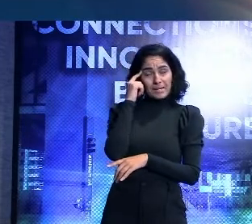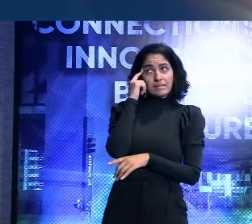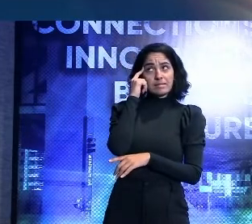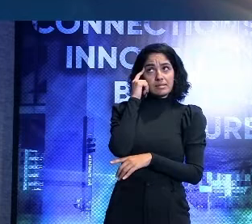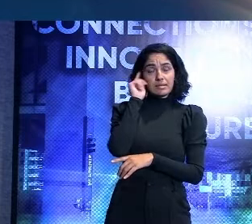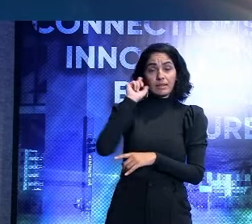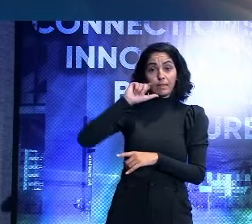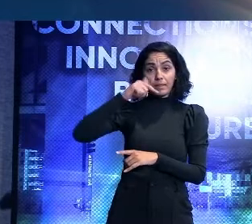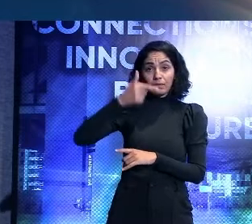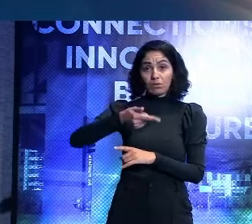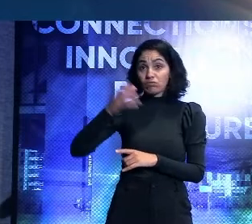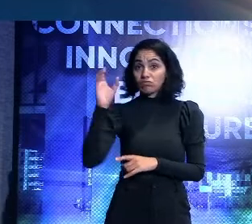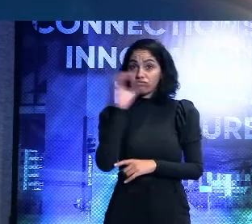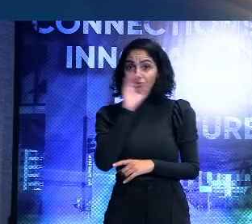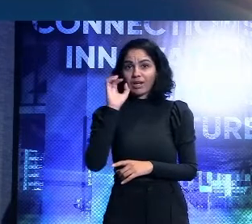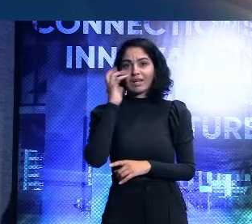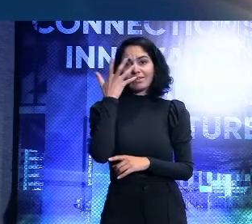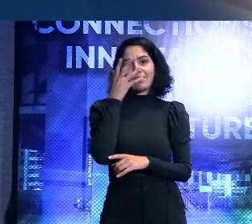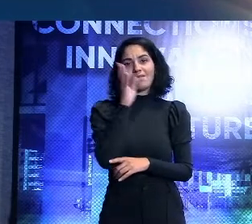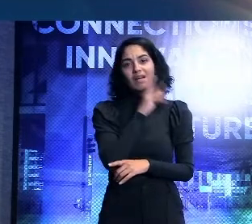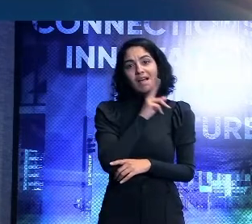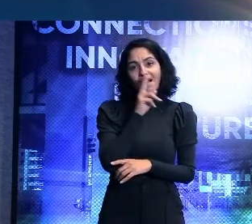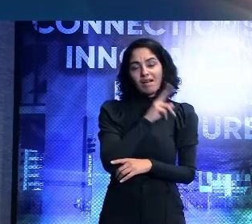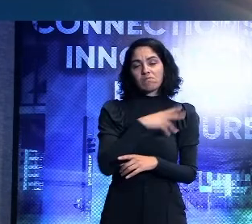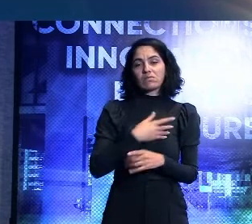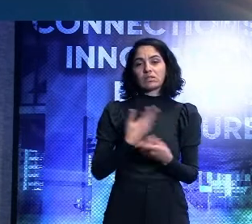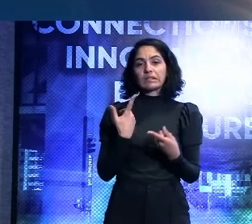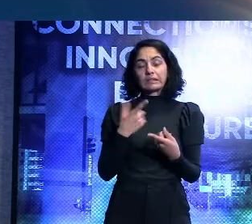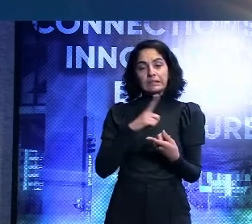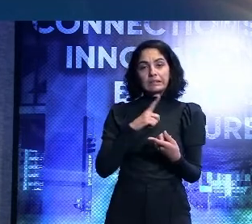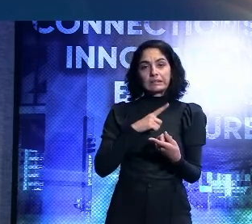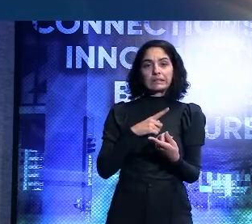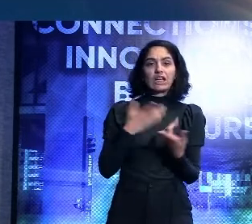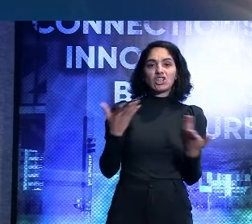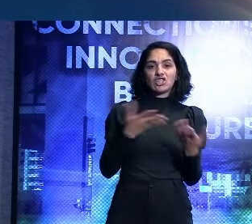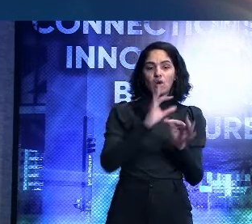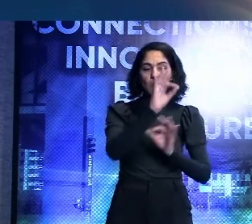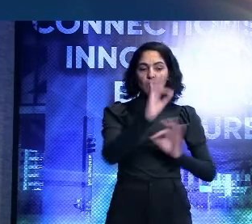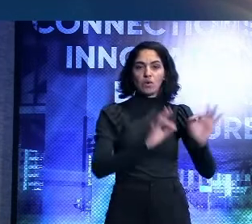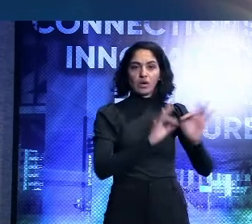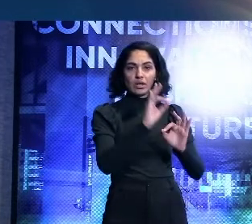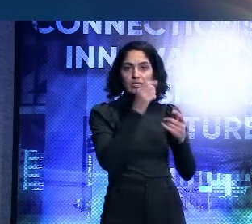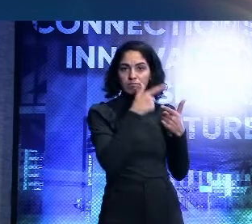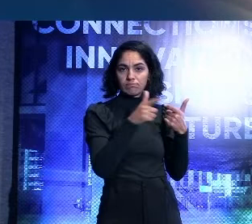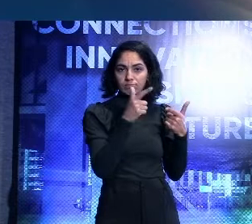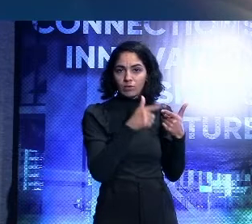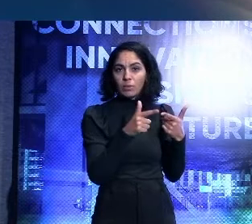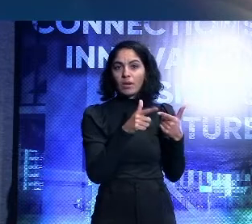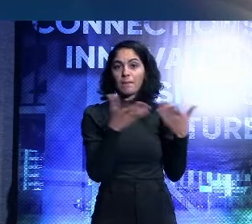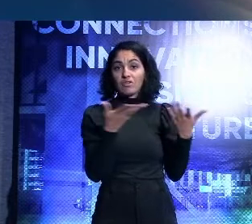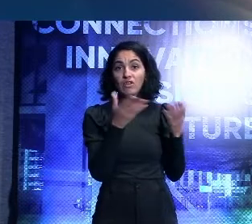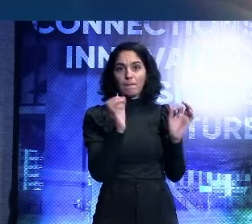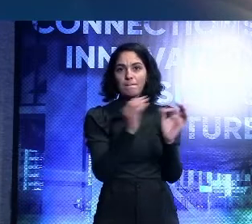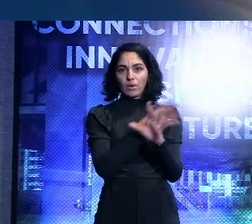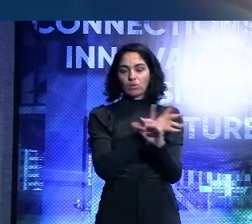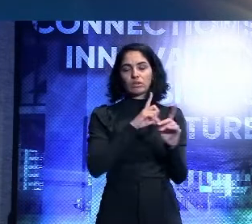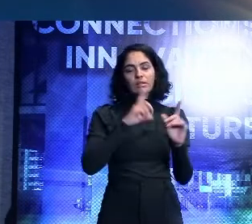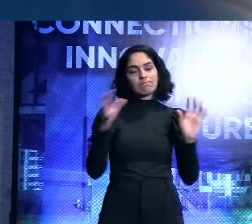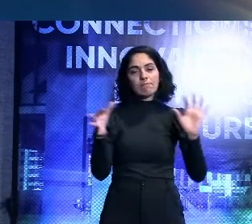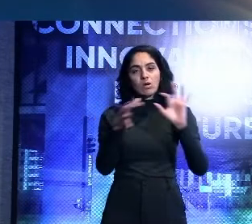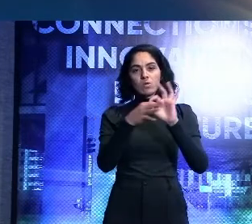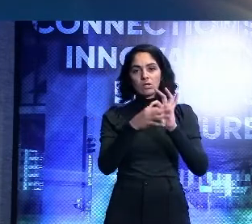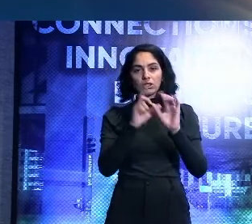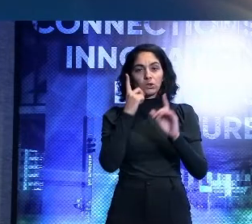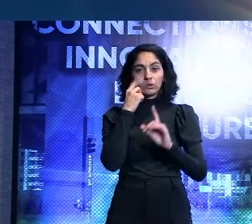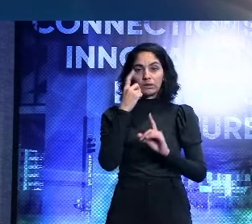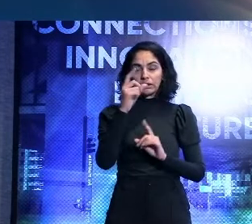Ou seja, se a gente tem uma governança estratégica Lean Agile, e essa figura aqui ela é bem interessante, né? Ela tem uma conexão muito